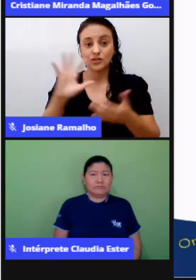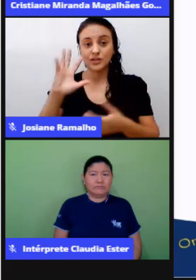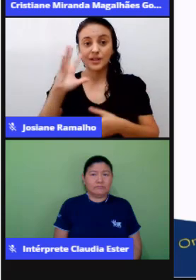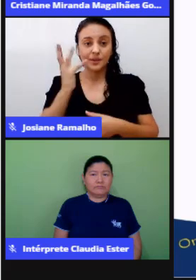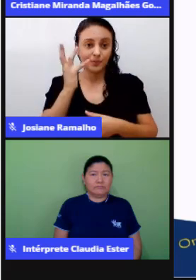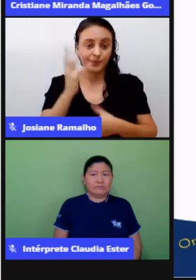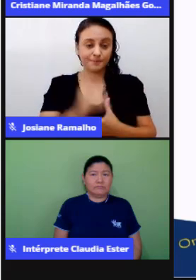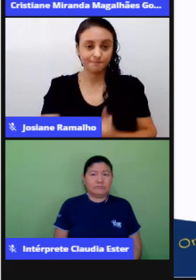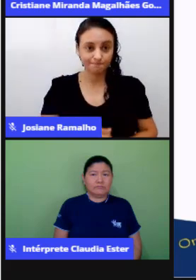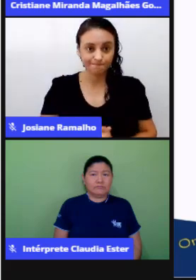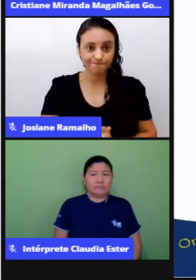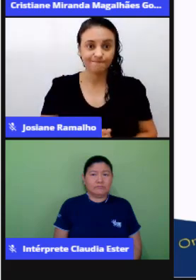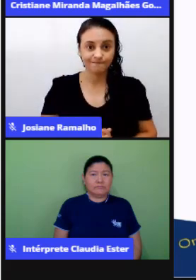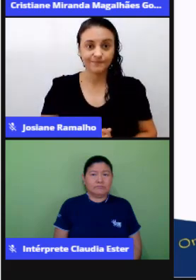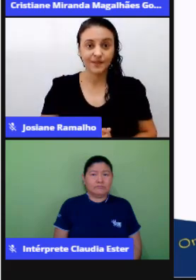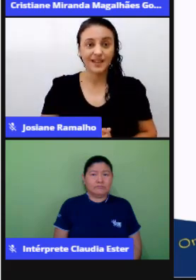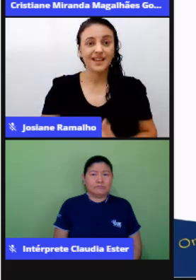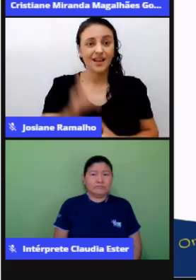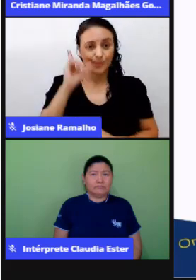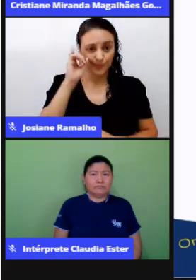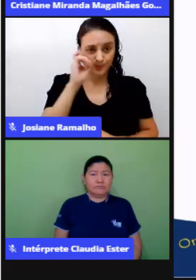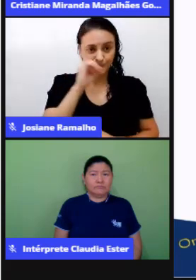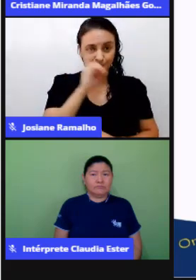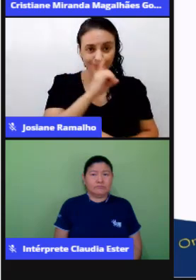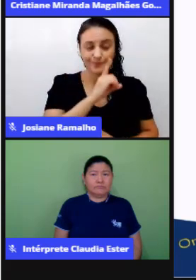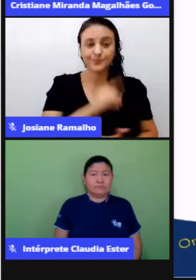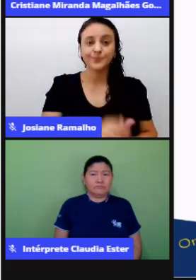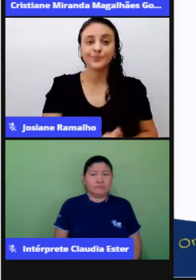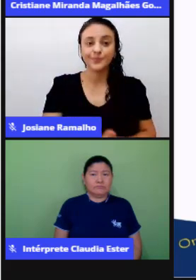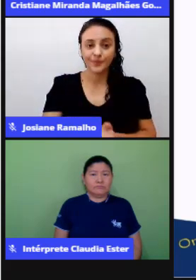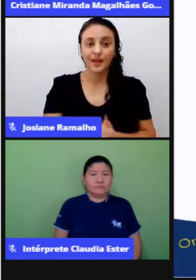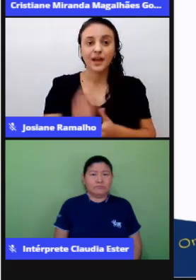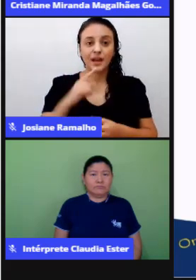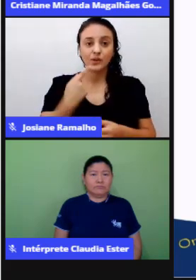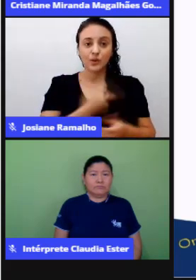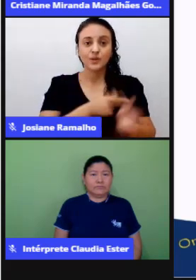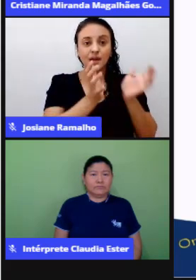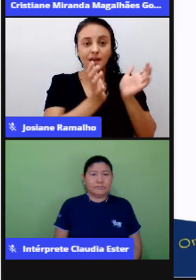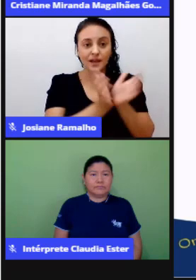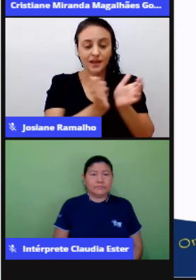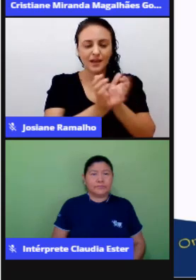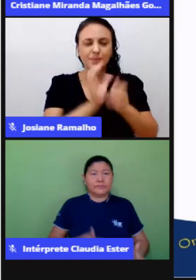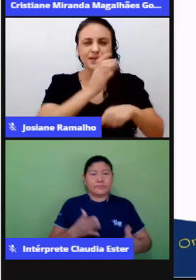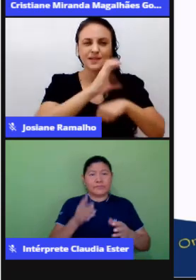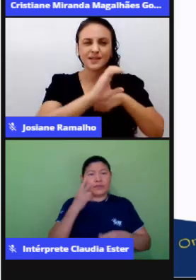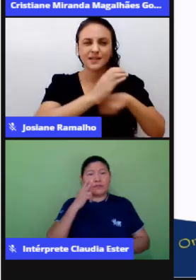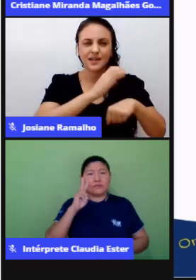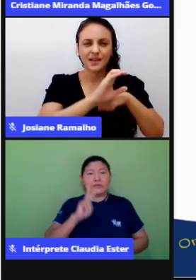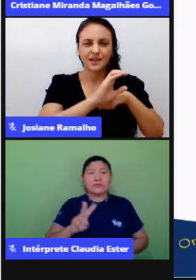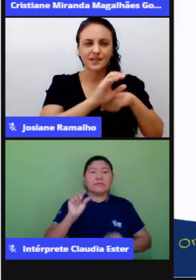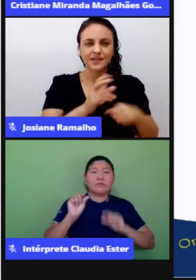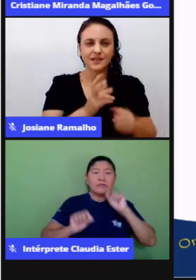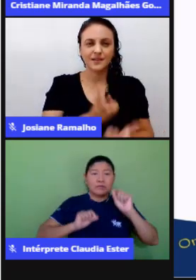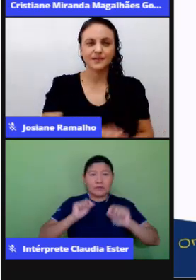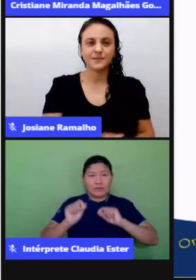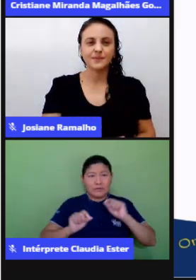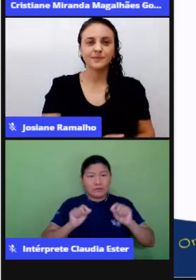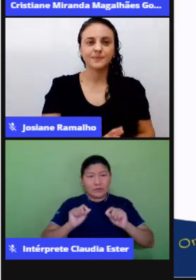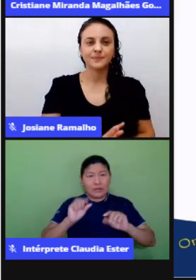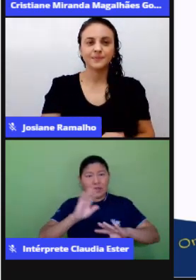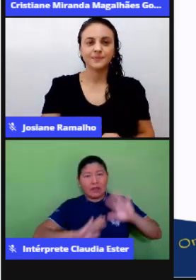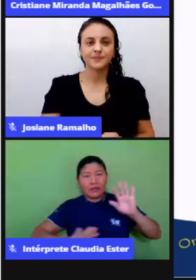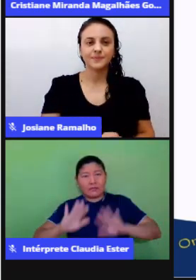é muito complicado. A gente, enquanto equipe de ciências, ouve muito. A gente tem pouco tempo